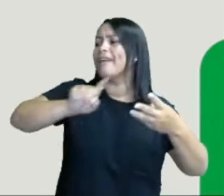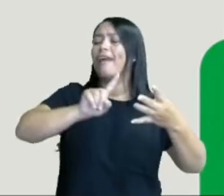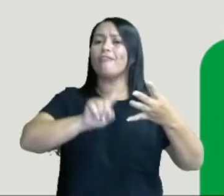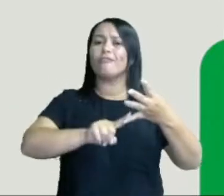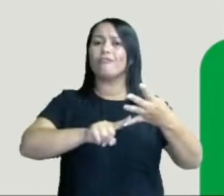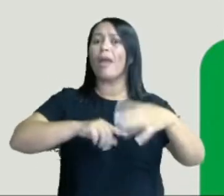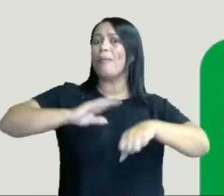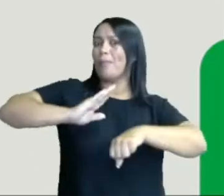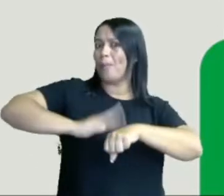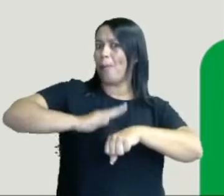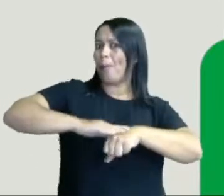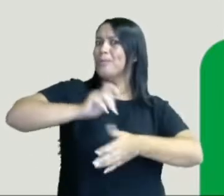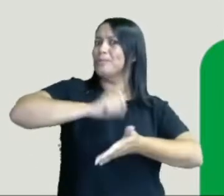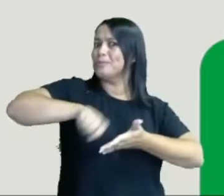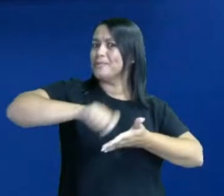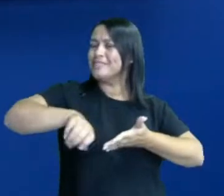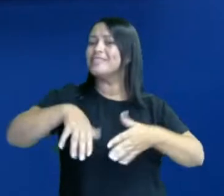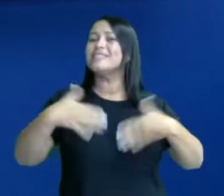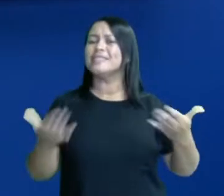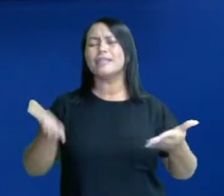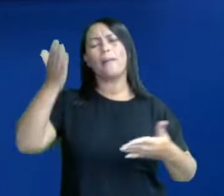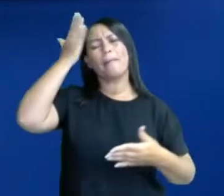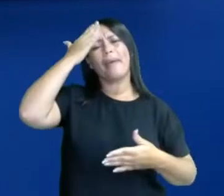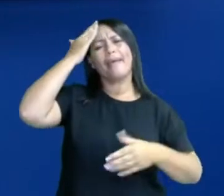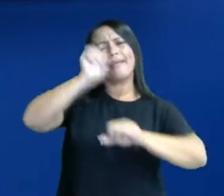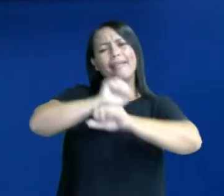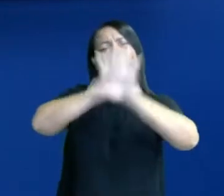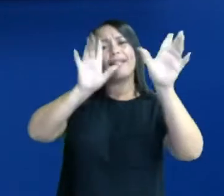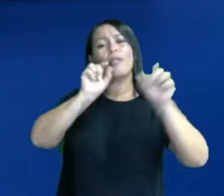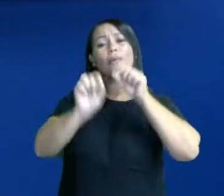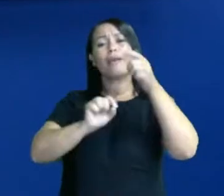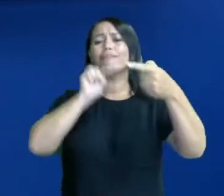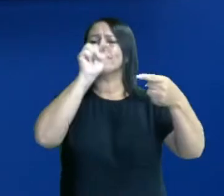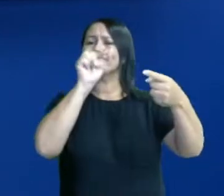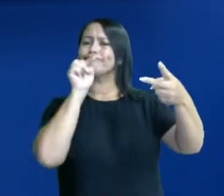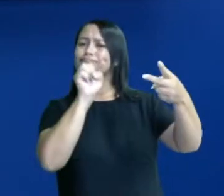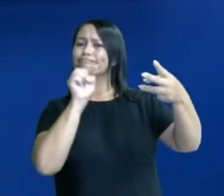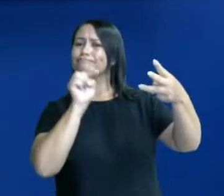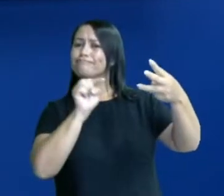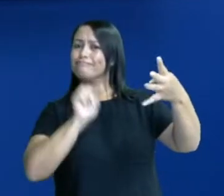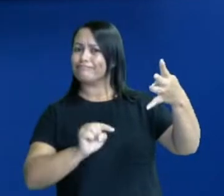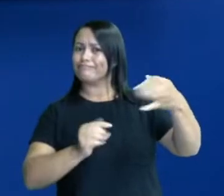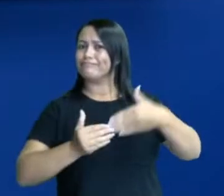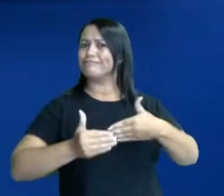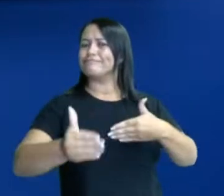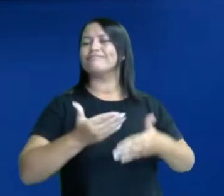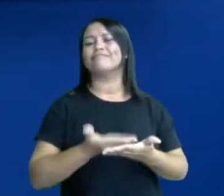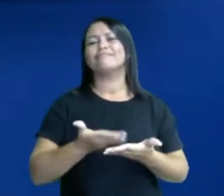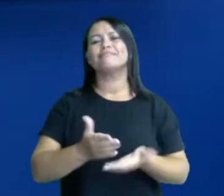e produzir. E vamos entender cada ponto desse no decorrer da nossa aula.